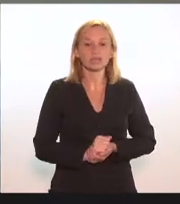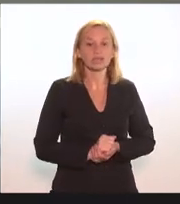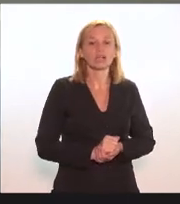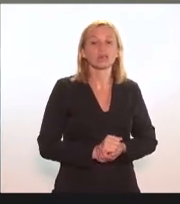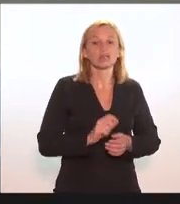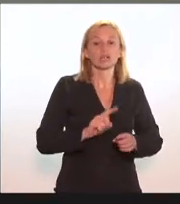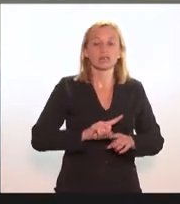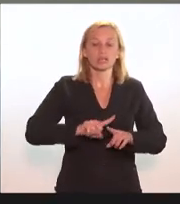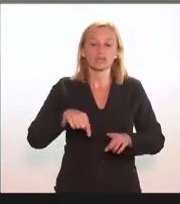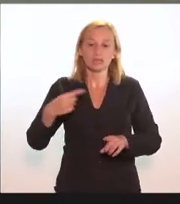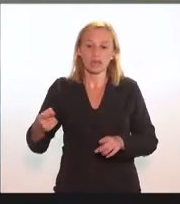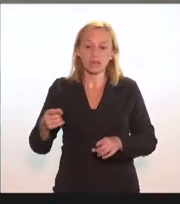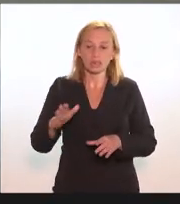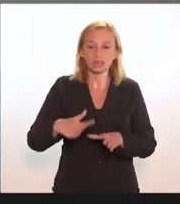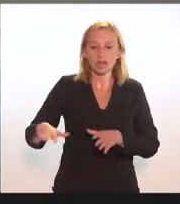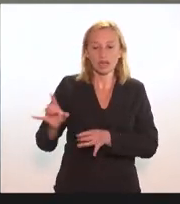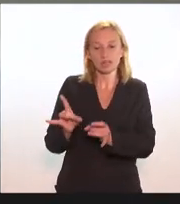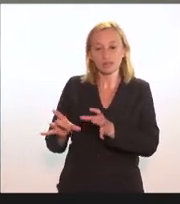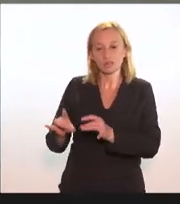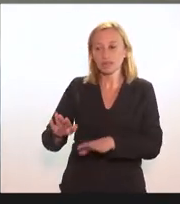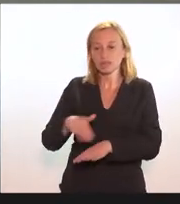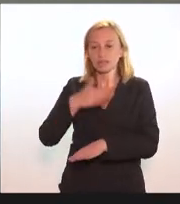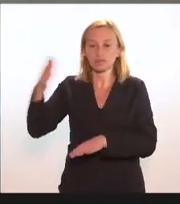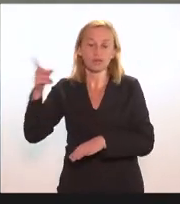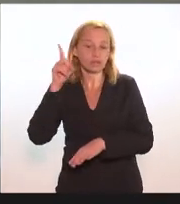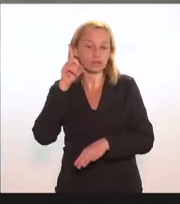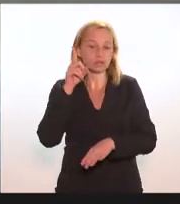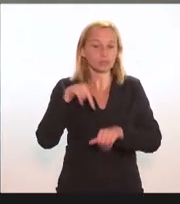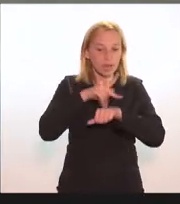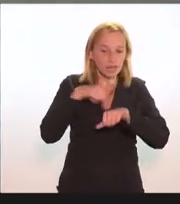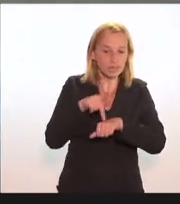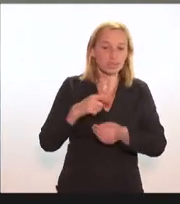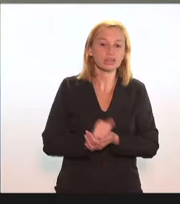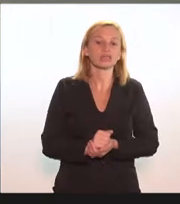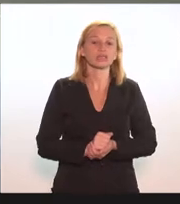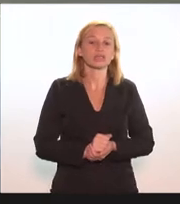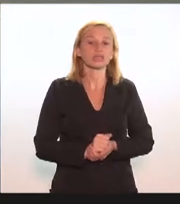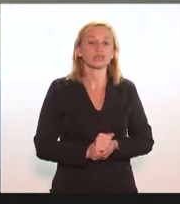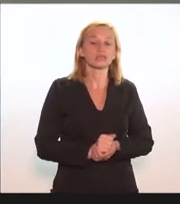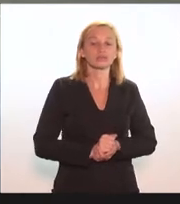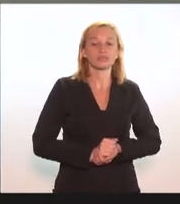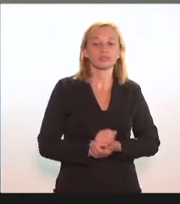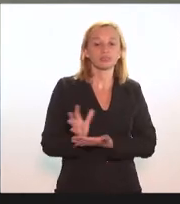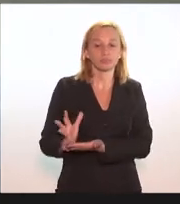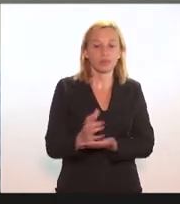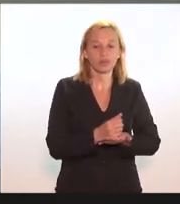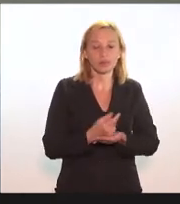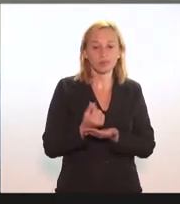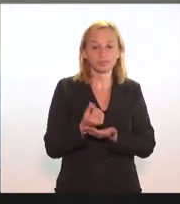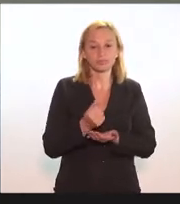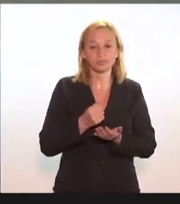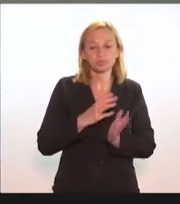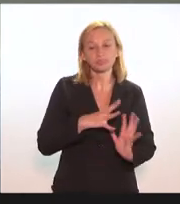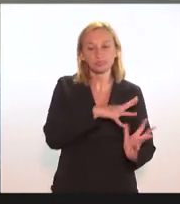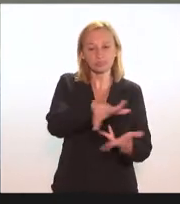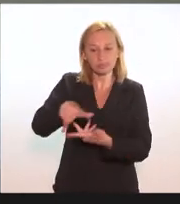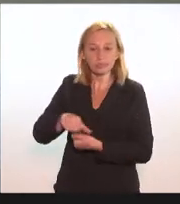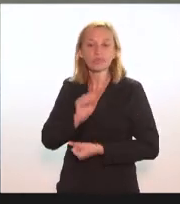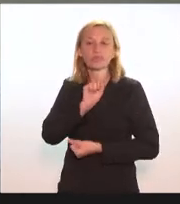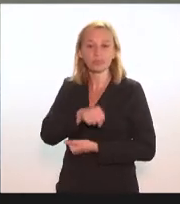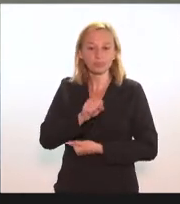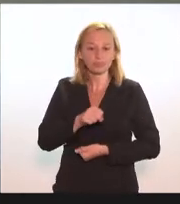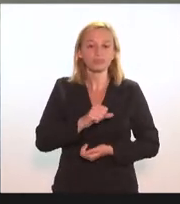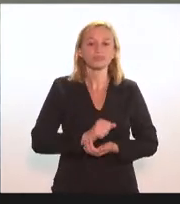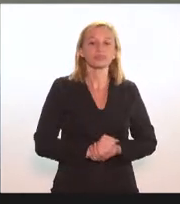previsões de mercado internacional já são de Brent acima de 80, principalmente por conta da recuperação da economia mundial. Então, a gente deve, sim,